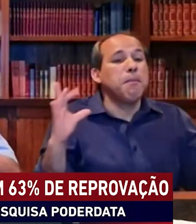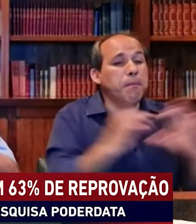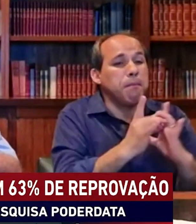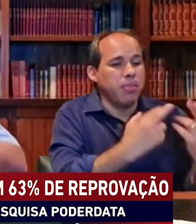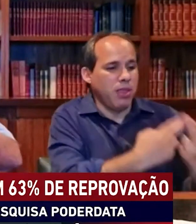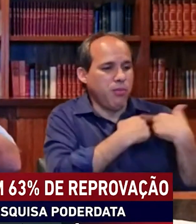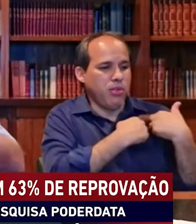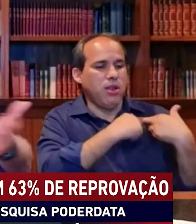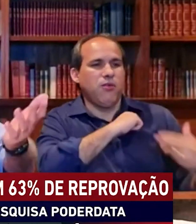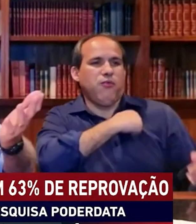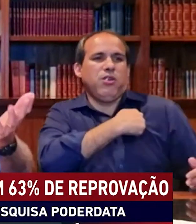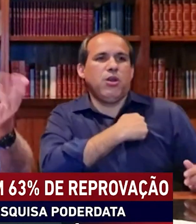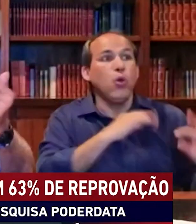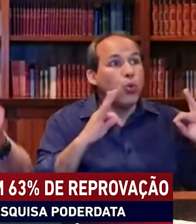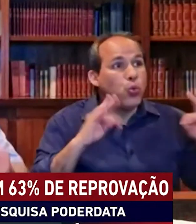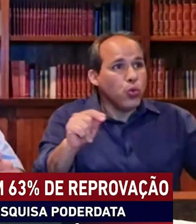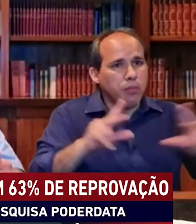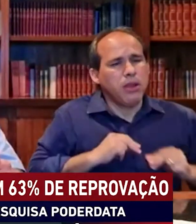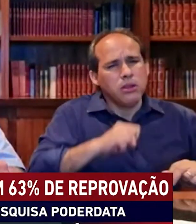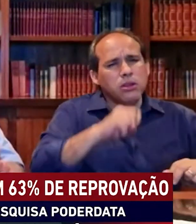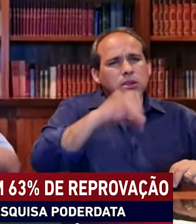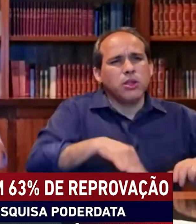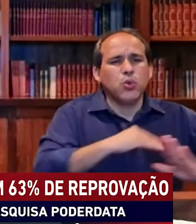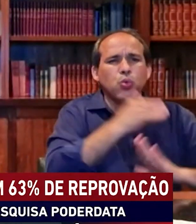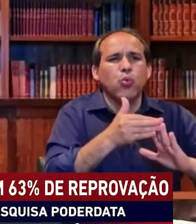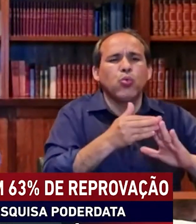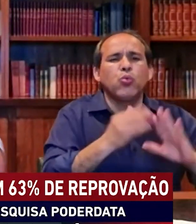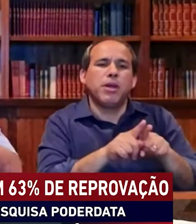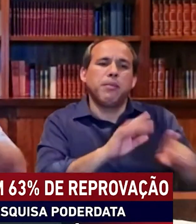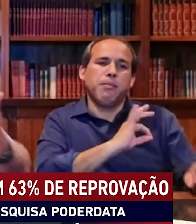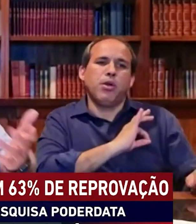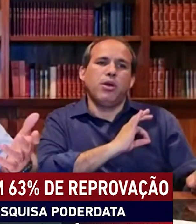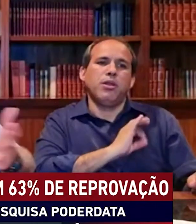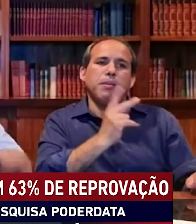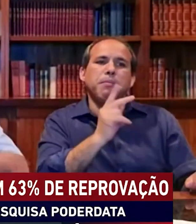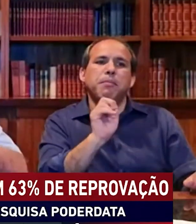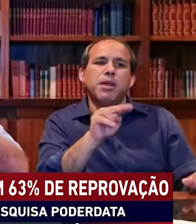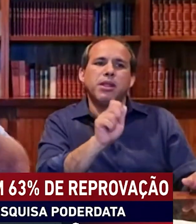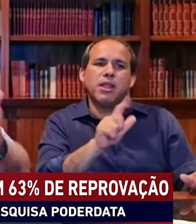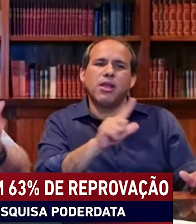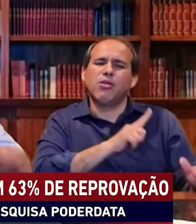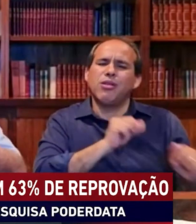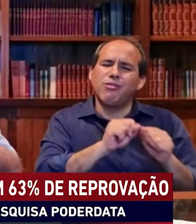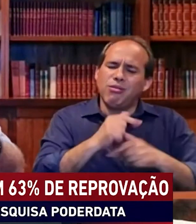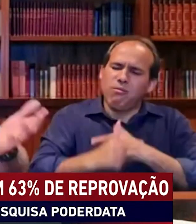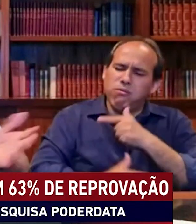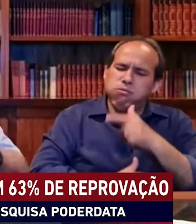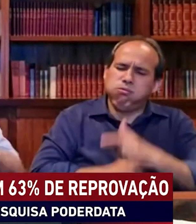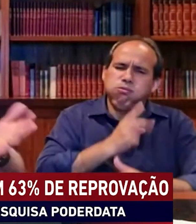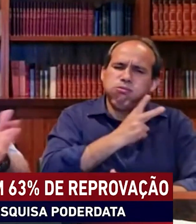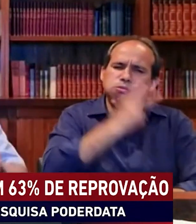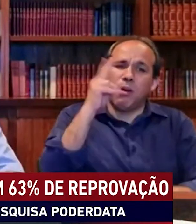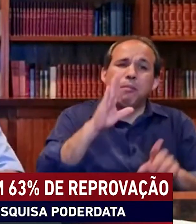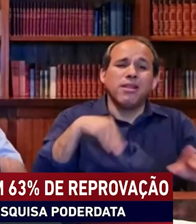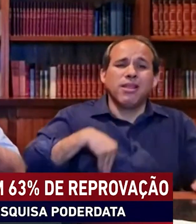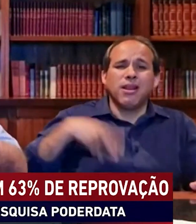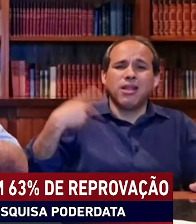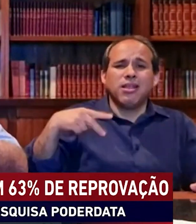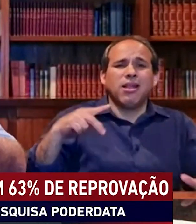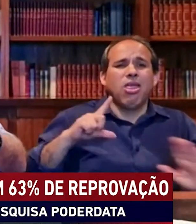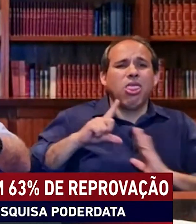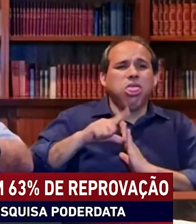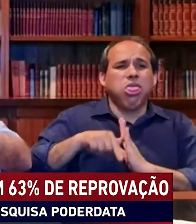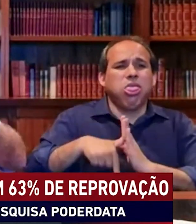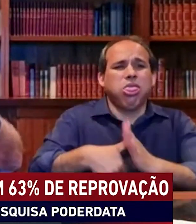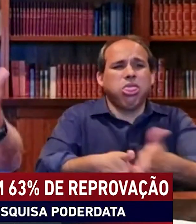anterior, realizado há um mês. Os entrevistados que aprovam a atual administração federal somam 30%, enquanto 7%